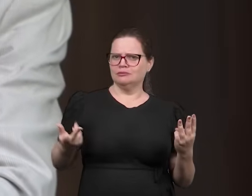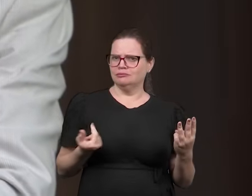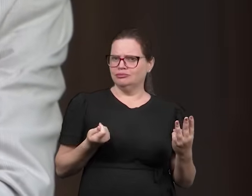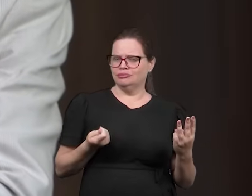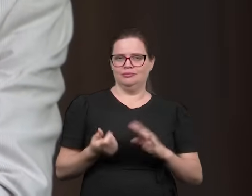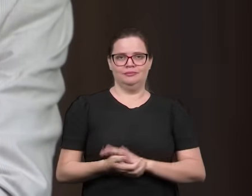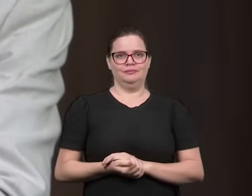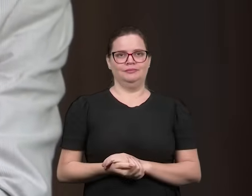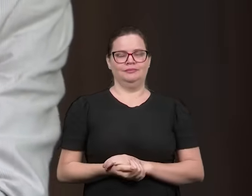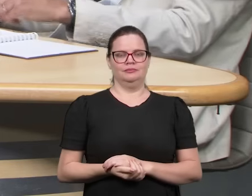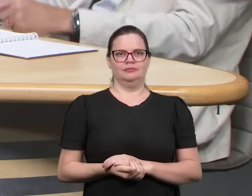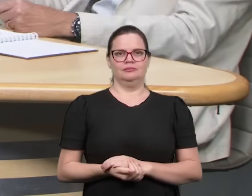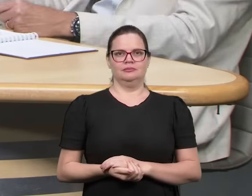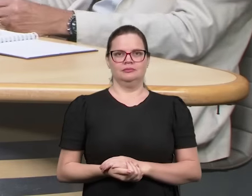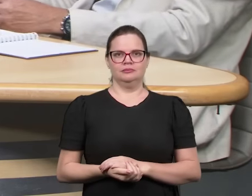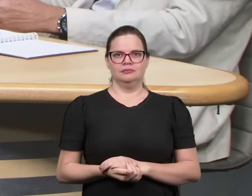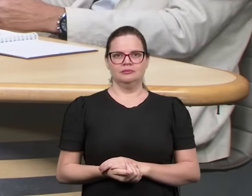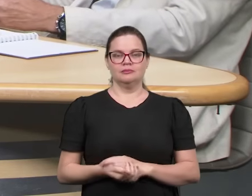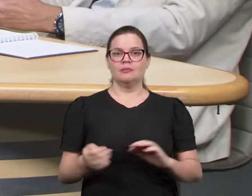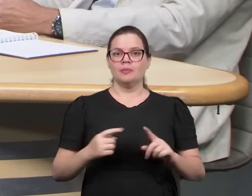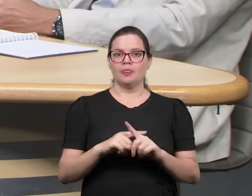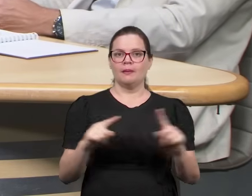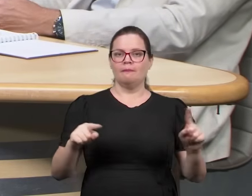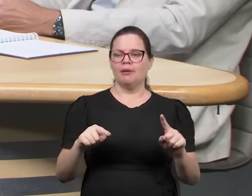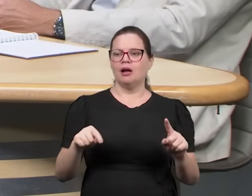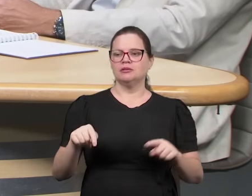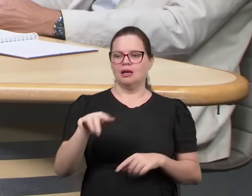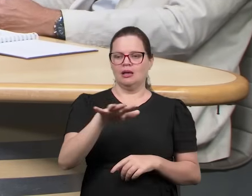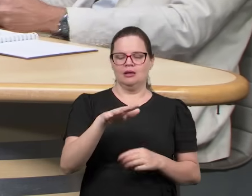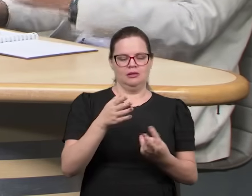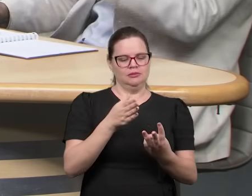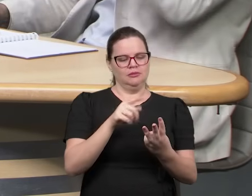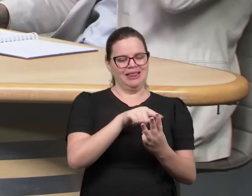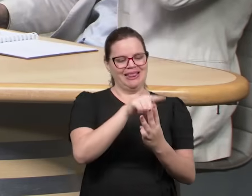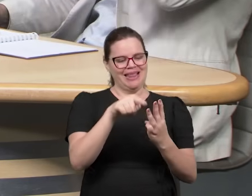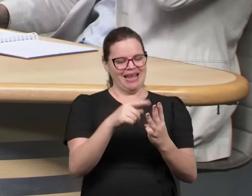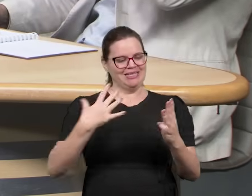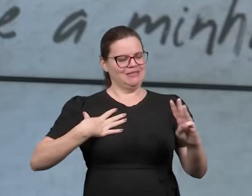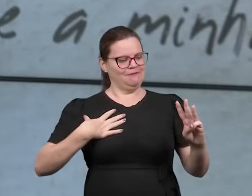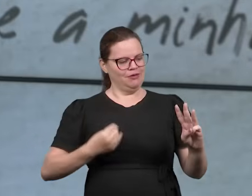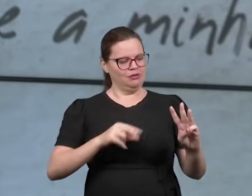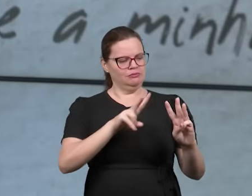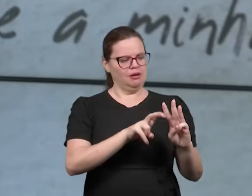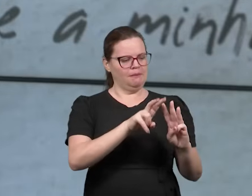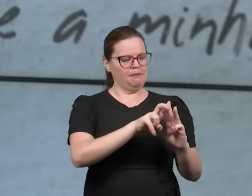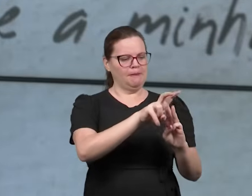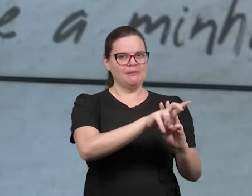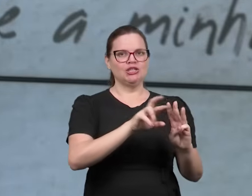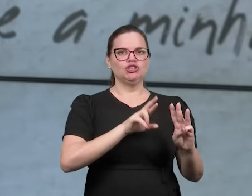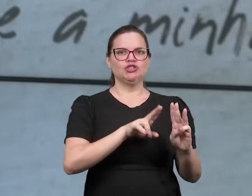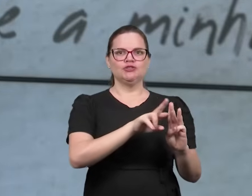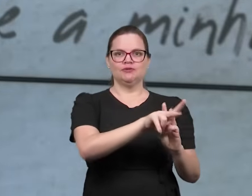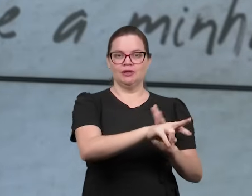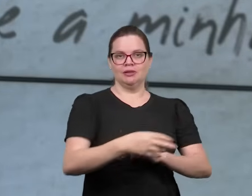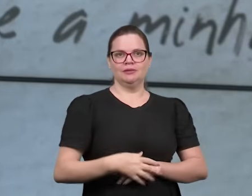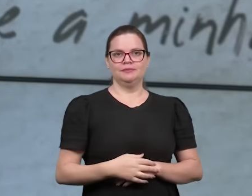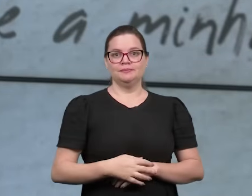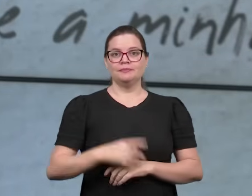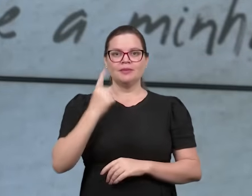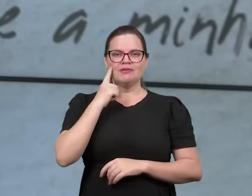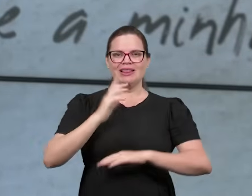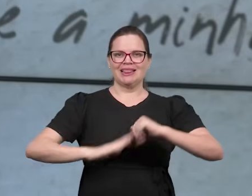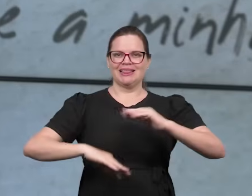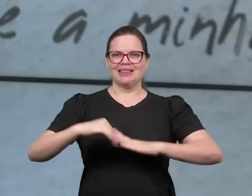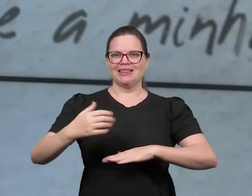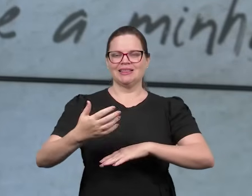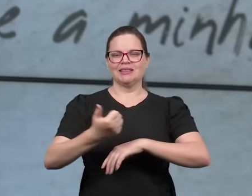Douglas? Em áreas totalmente diferentes. E a gente vê como que o talento é atemporal, né? A gente